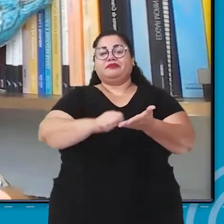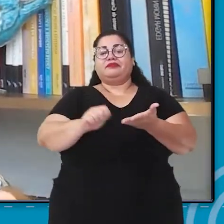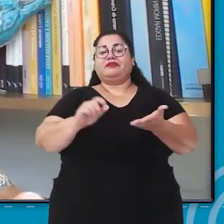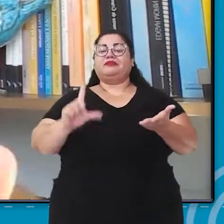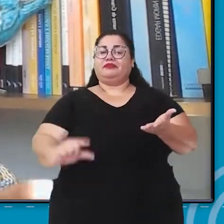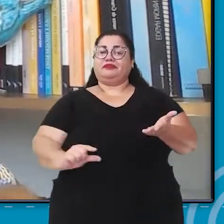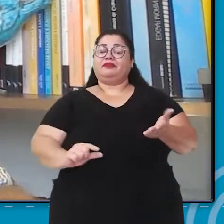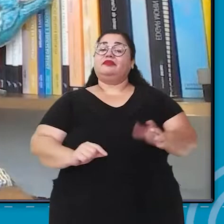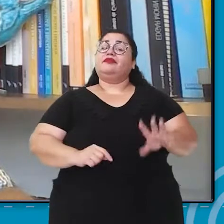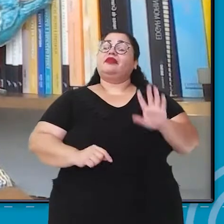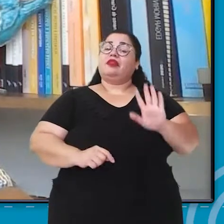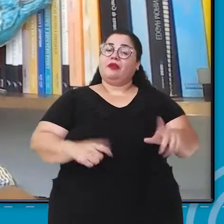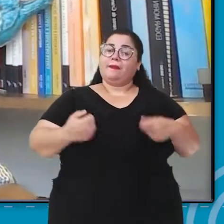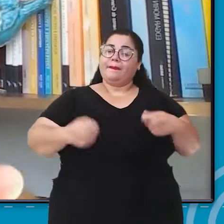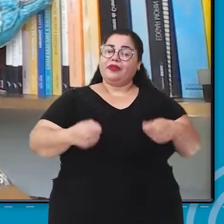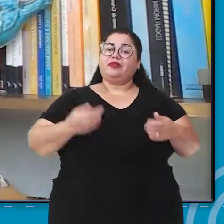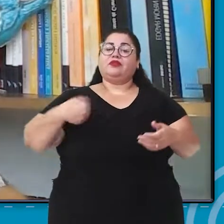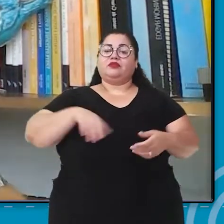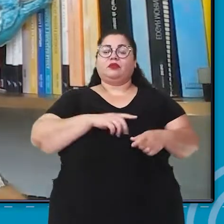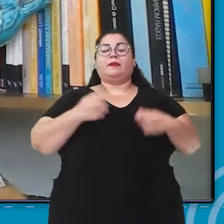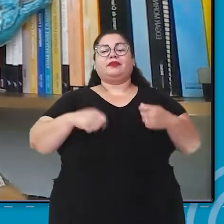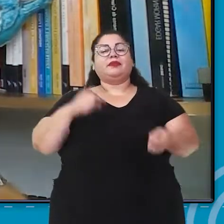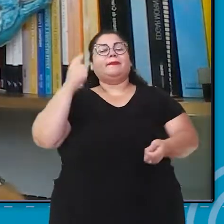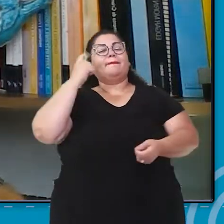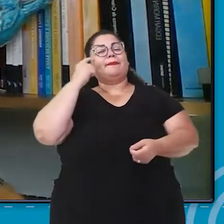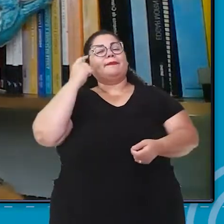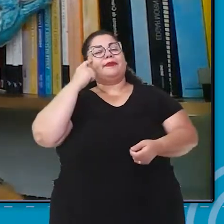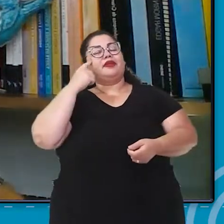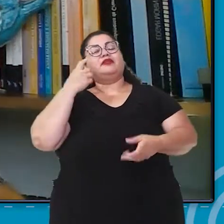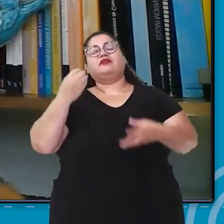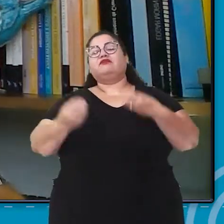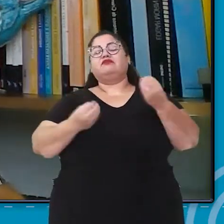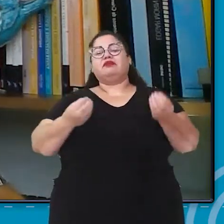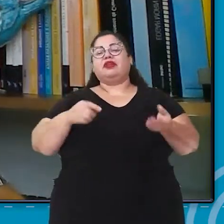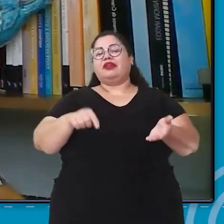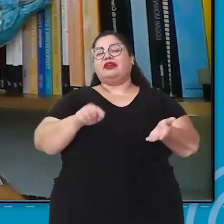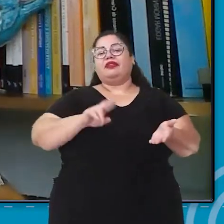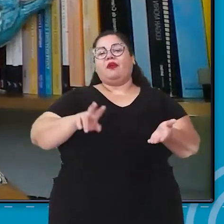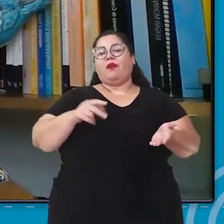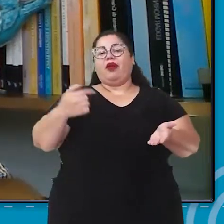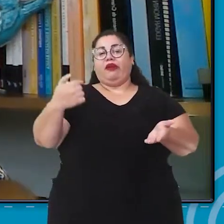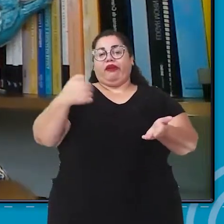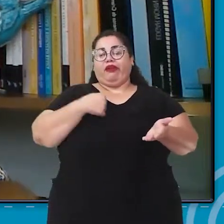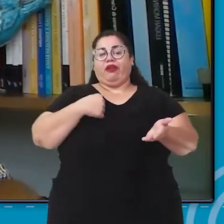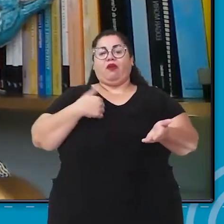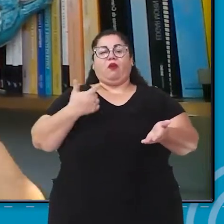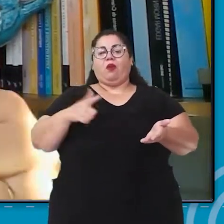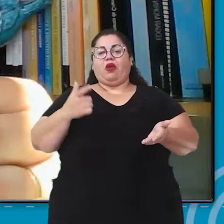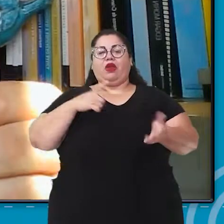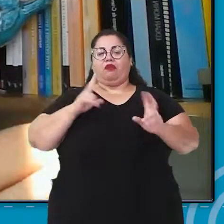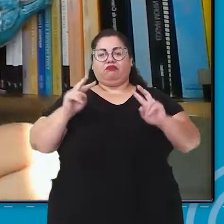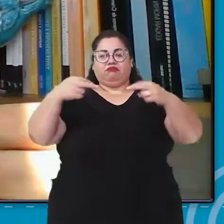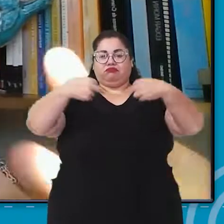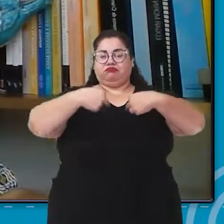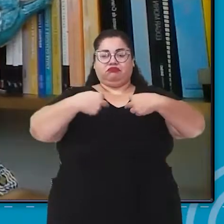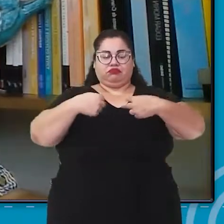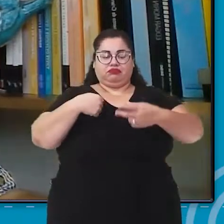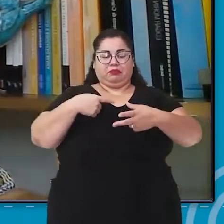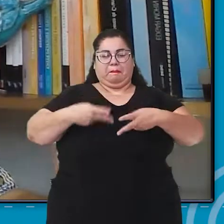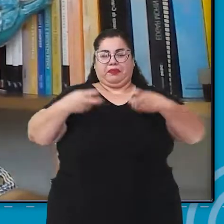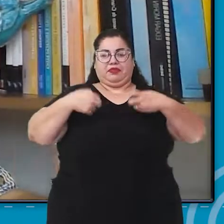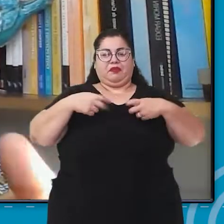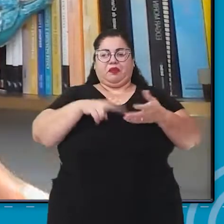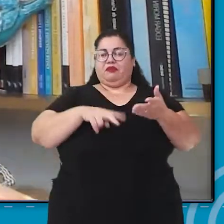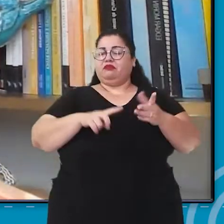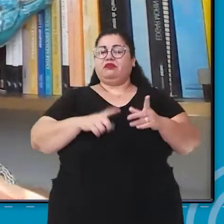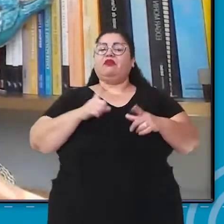escrita. Portanto, é necessário que a gente possa pensar que isso não é eu que não me reconheço como